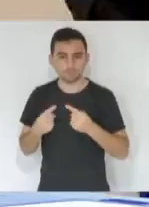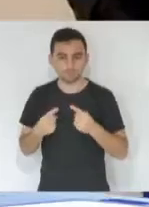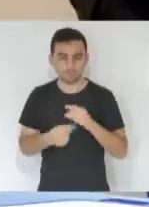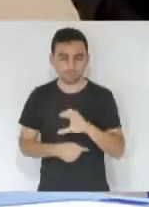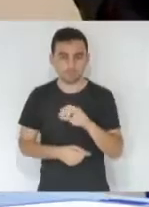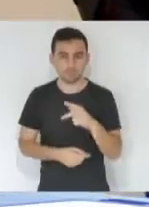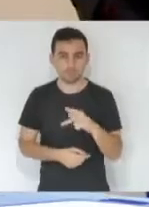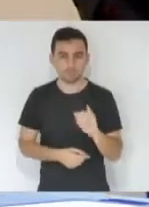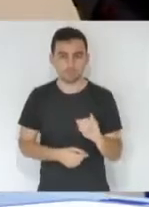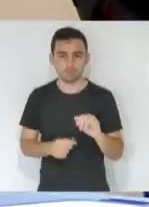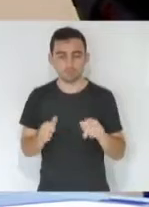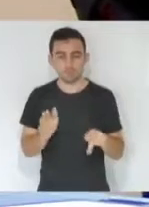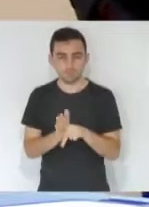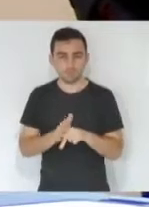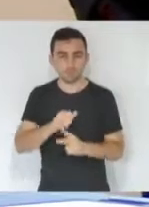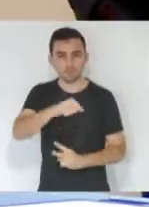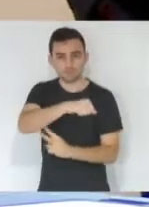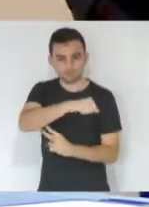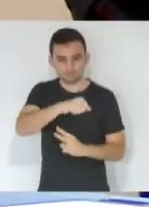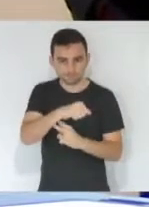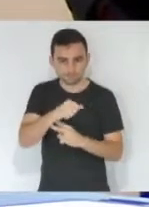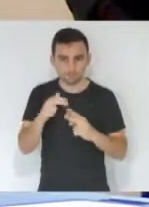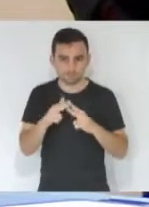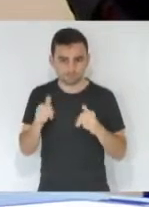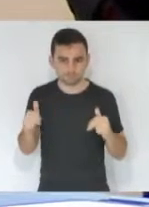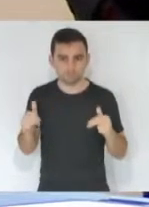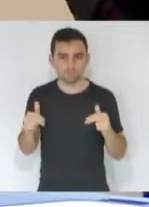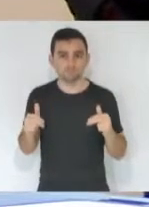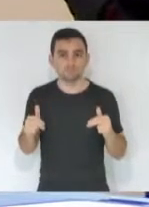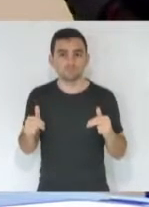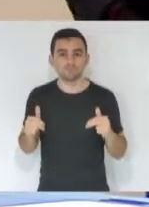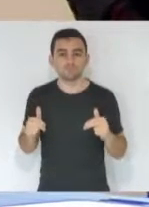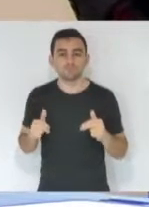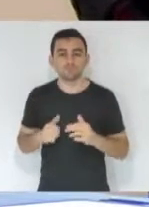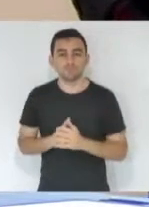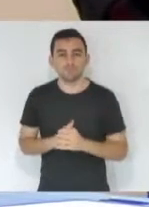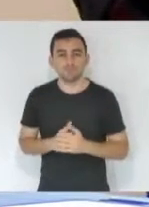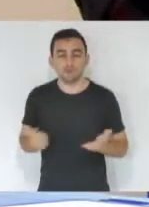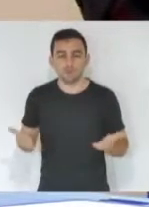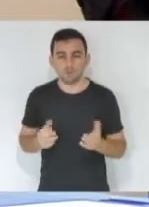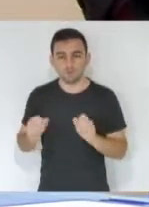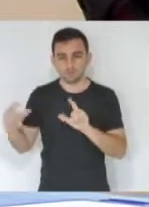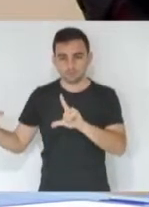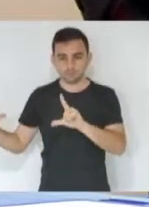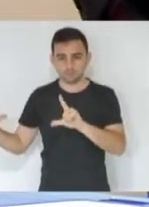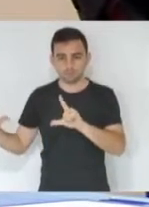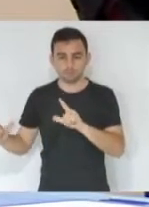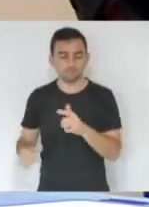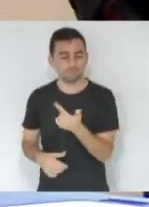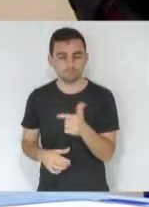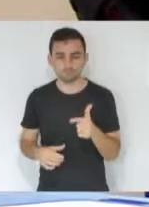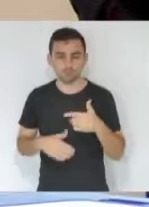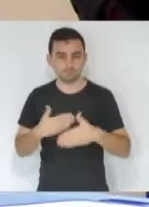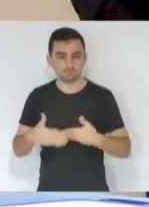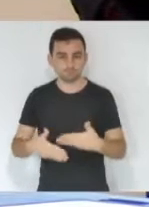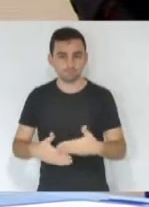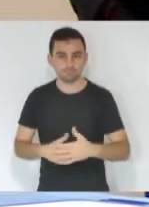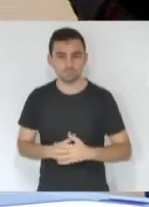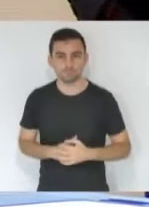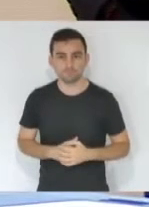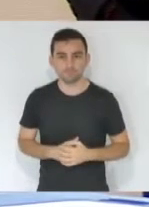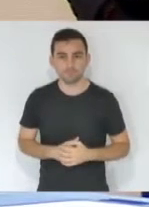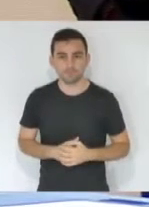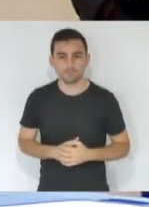comunicado que a convocação pelo presidente deputado marcos vieira podemos abrir o painel de votação no encaminhamento a